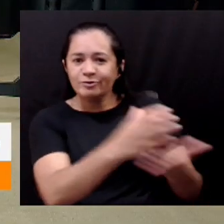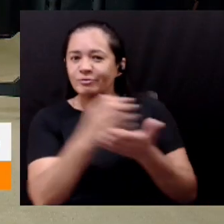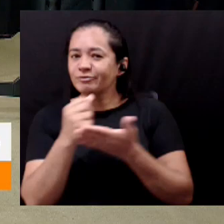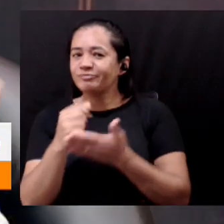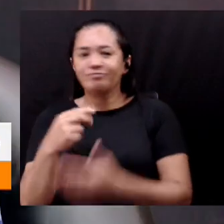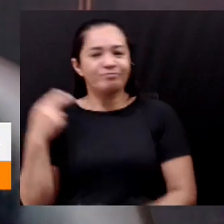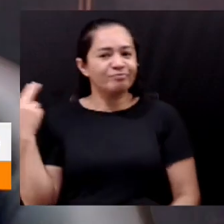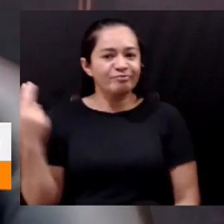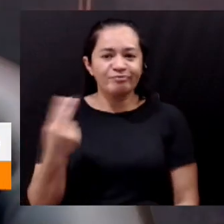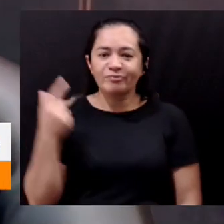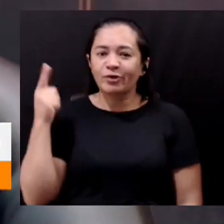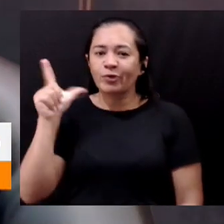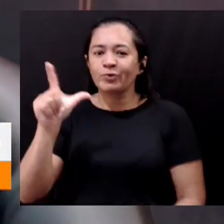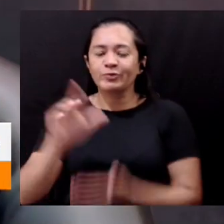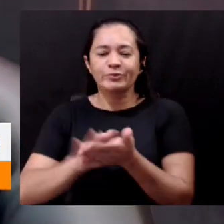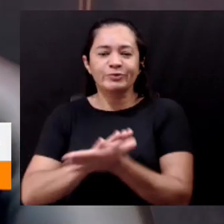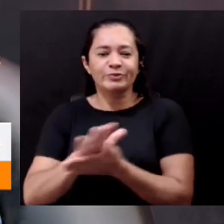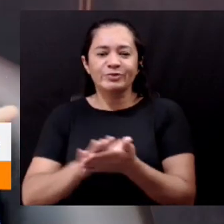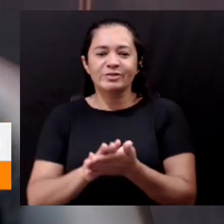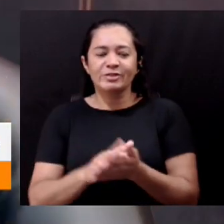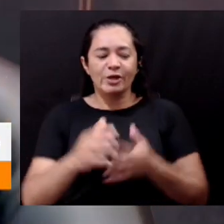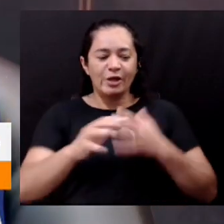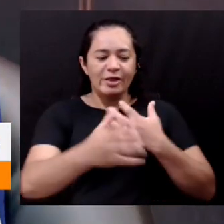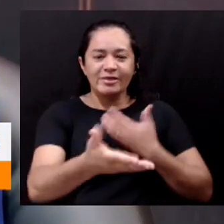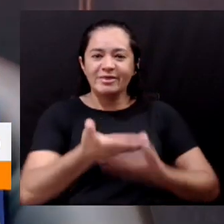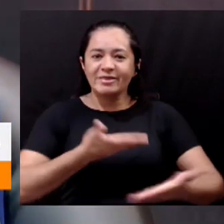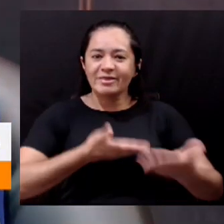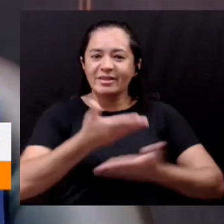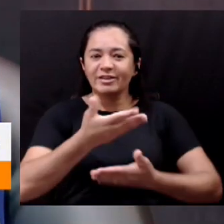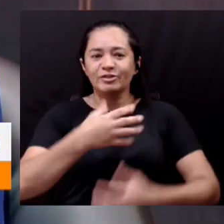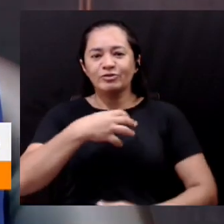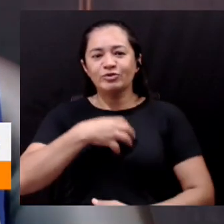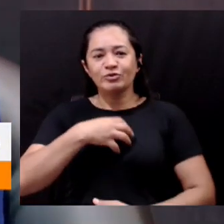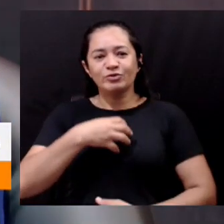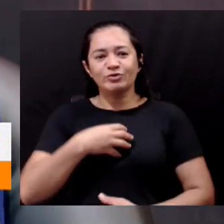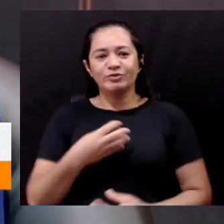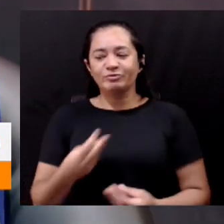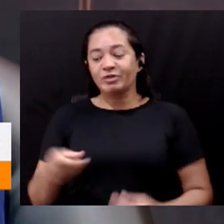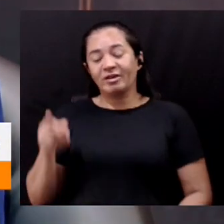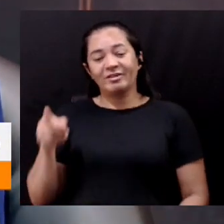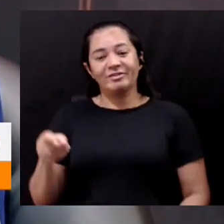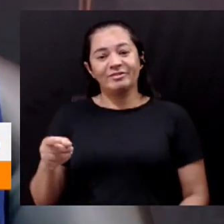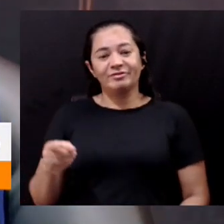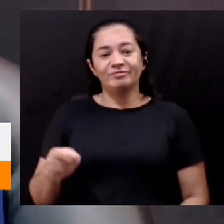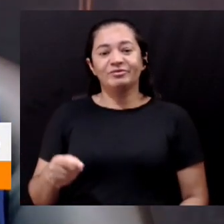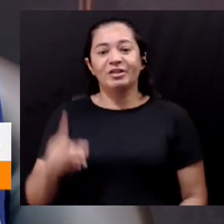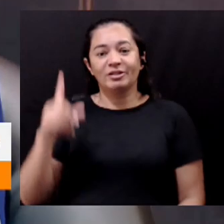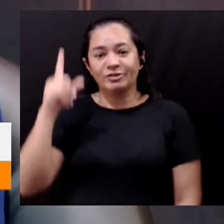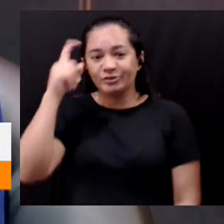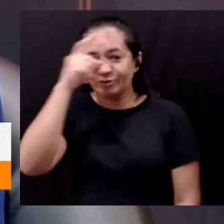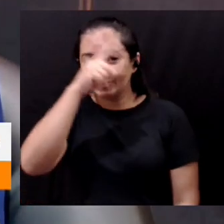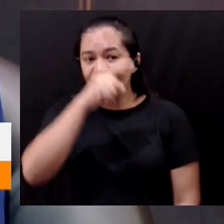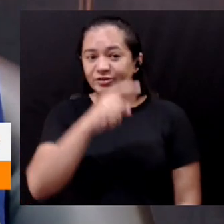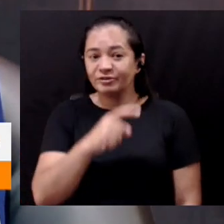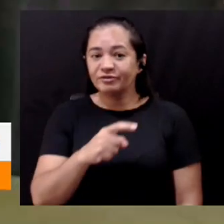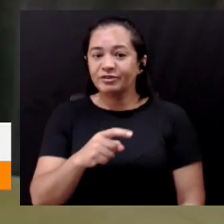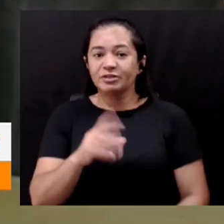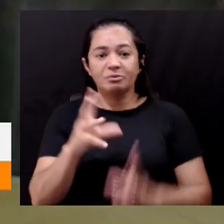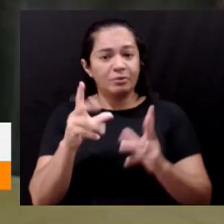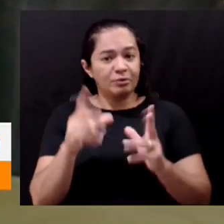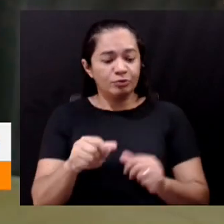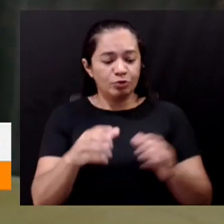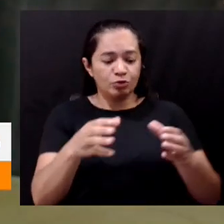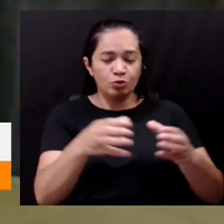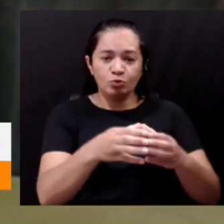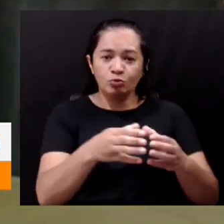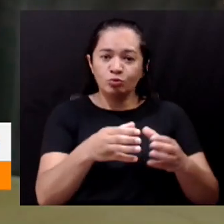de uma forma que tenha uma colaboração, aí realmente vai ficando muito mais difícil tanto para a pessoa quanto para o time.